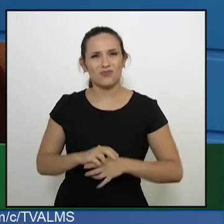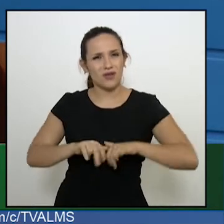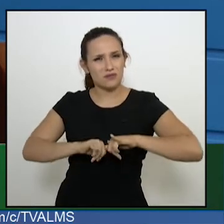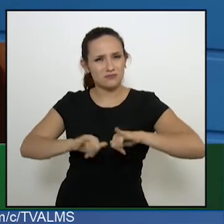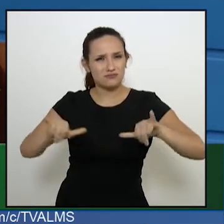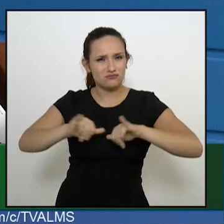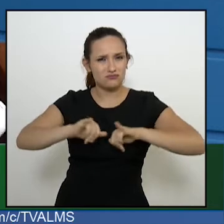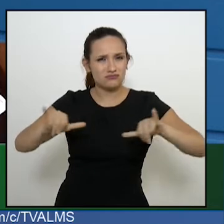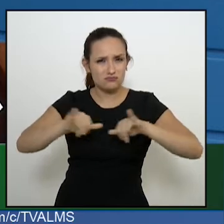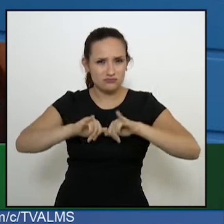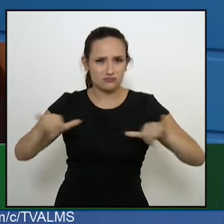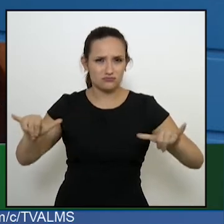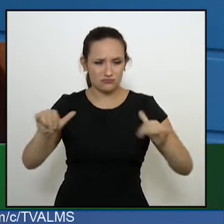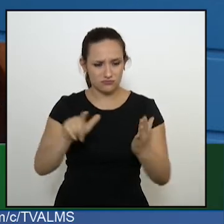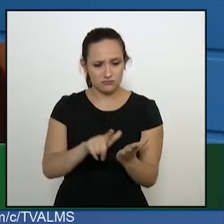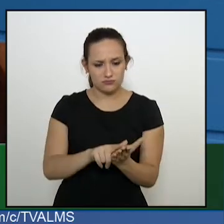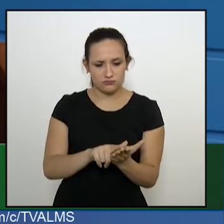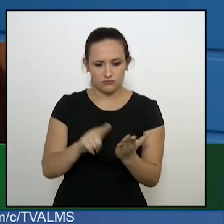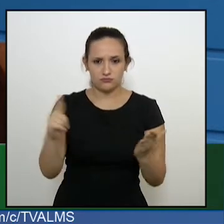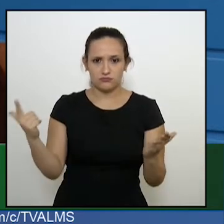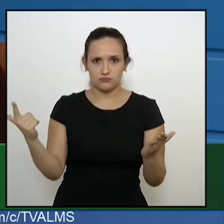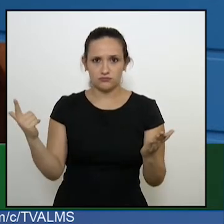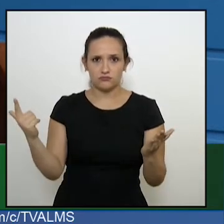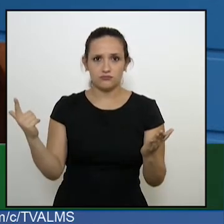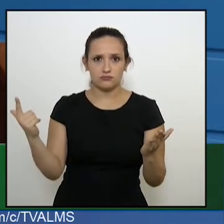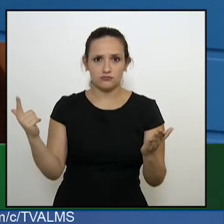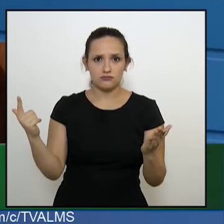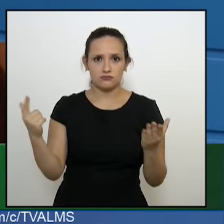uma matéria que foi publicada